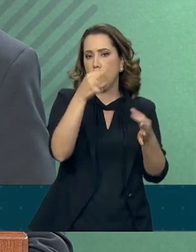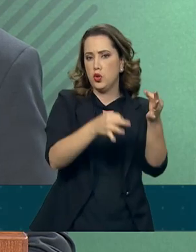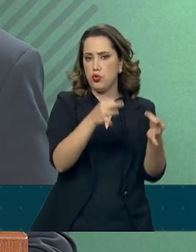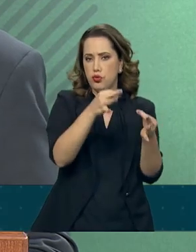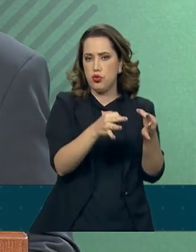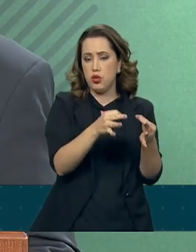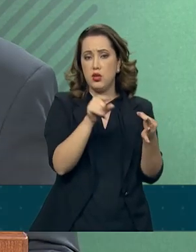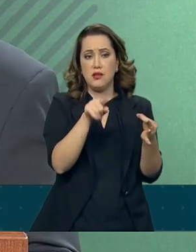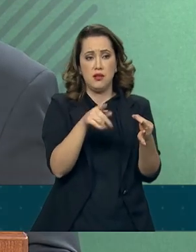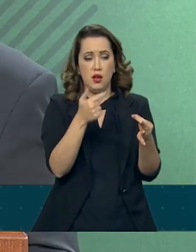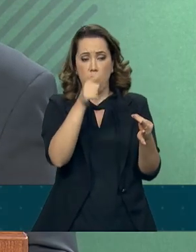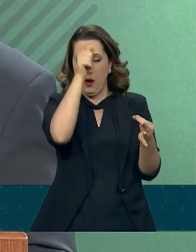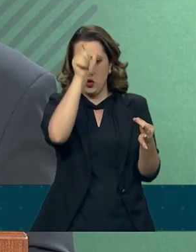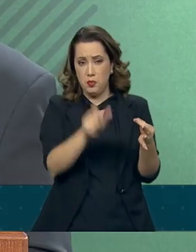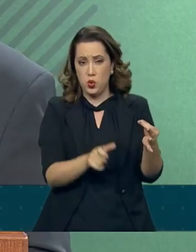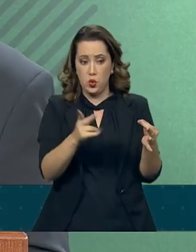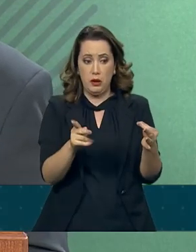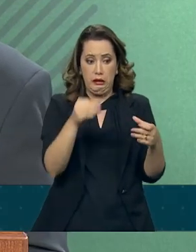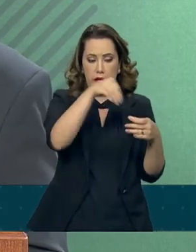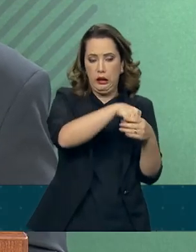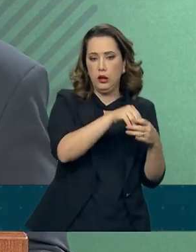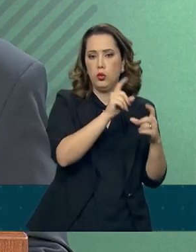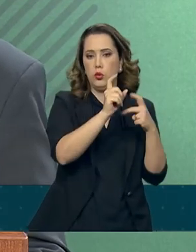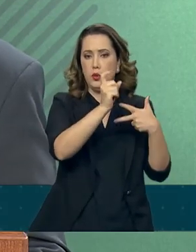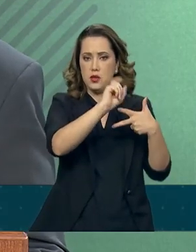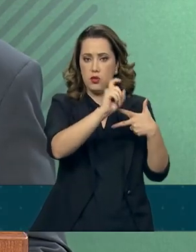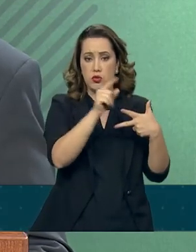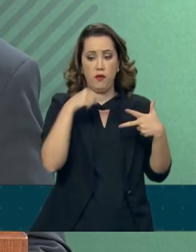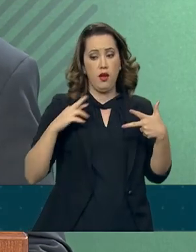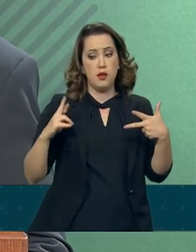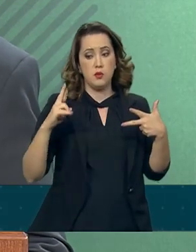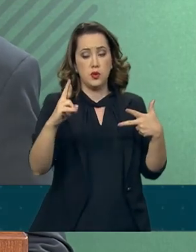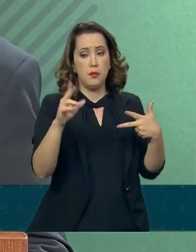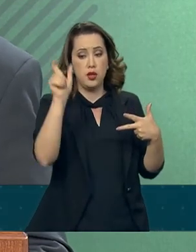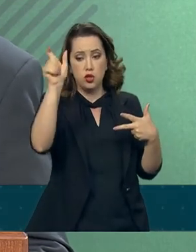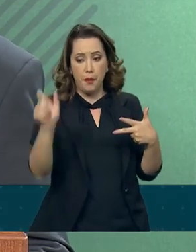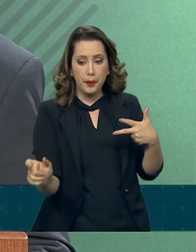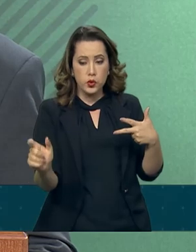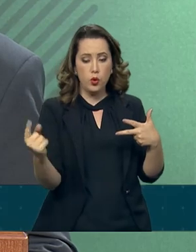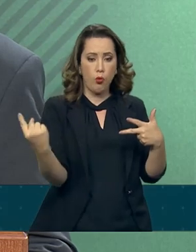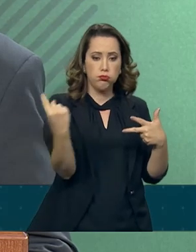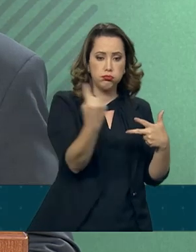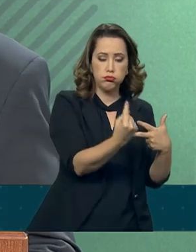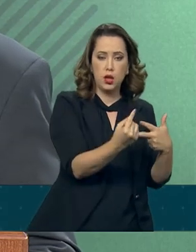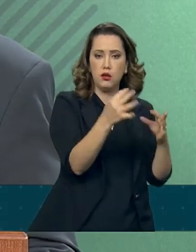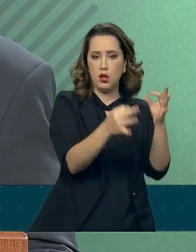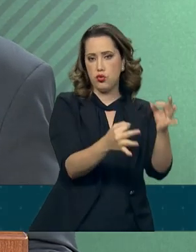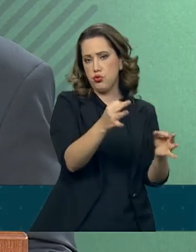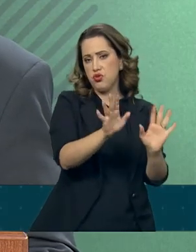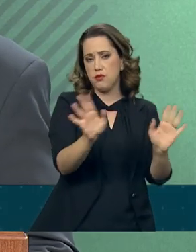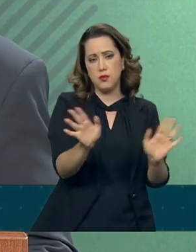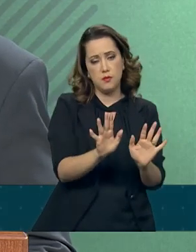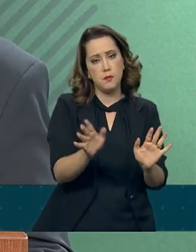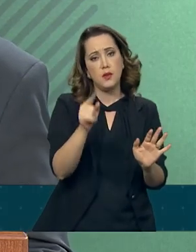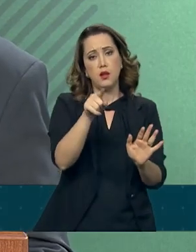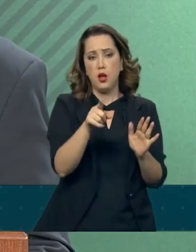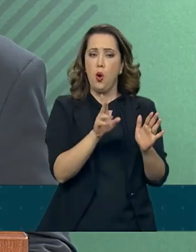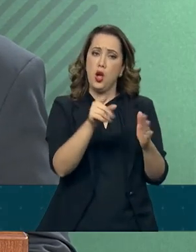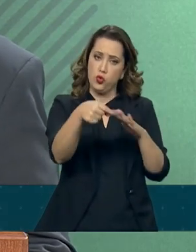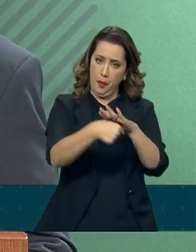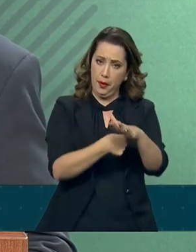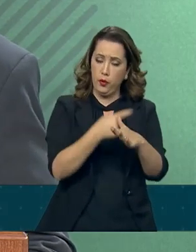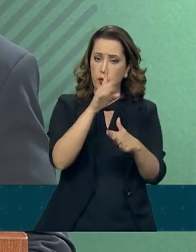são de responsabilidade dessas pessoas ou dos órgãos que emitem as suas decisões então no caso da sua pergunta